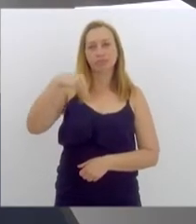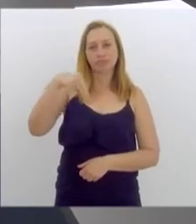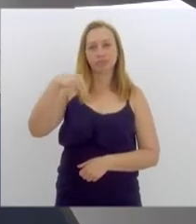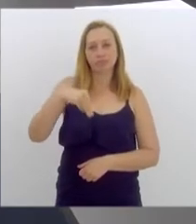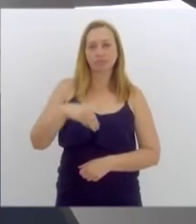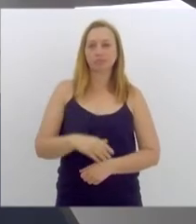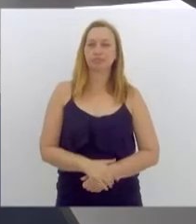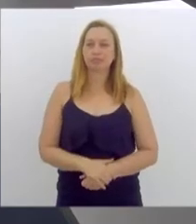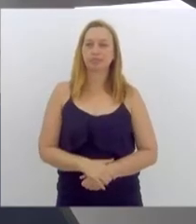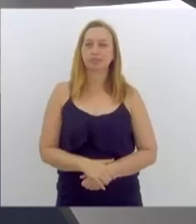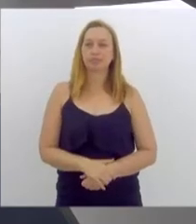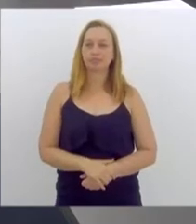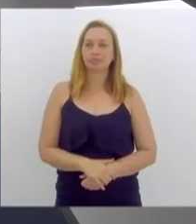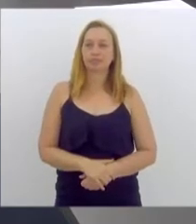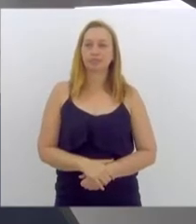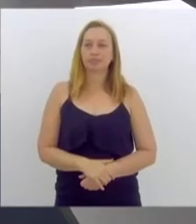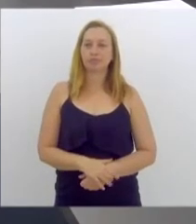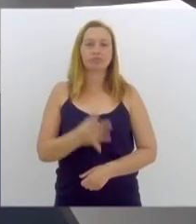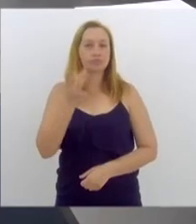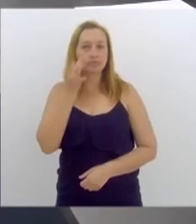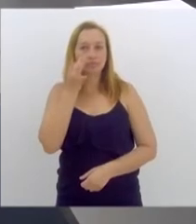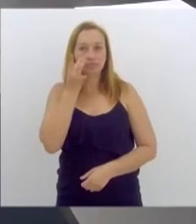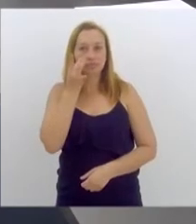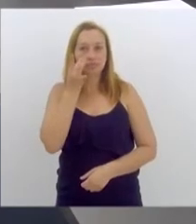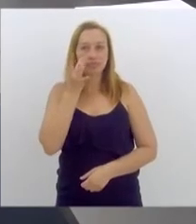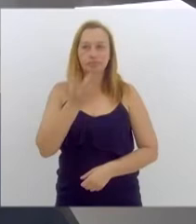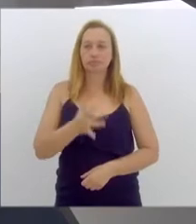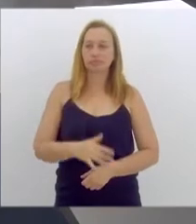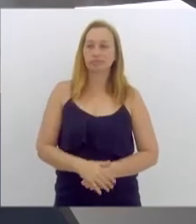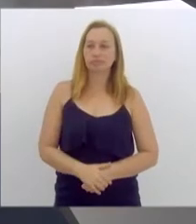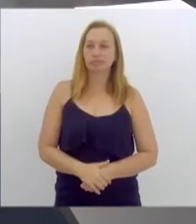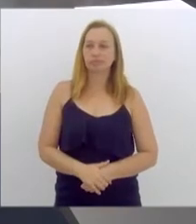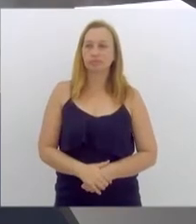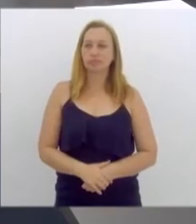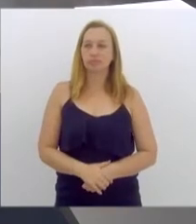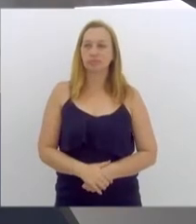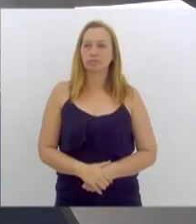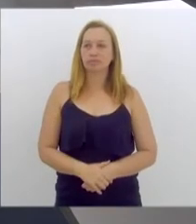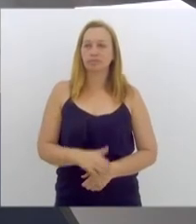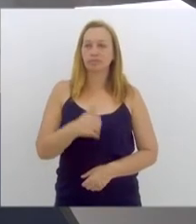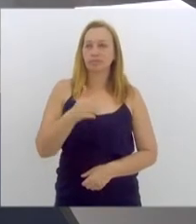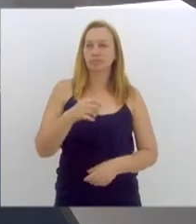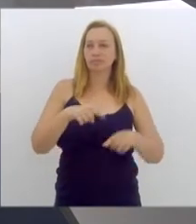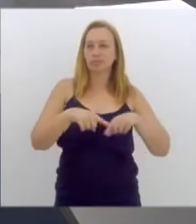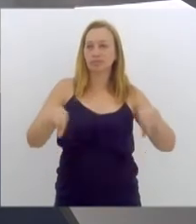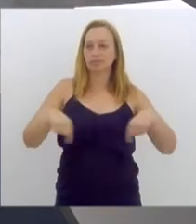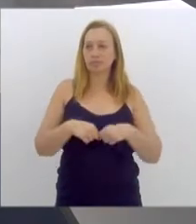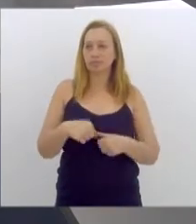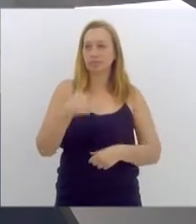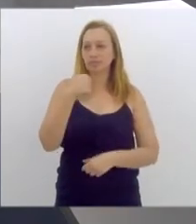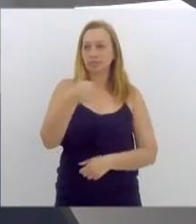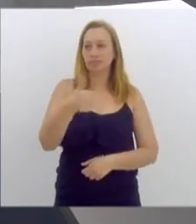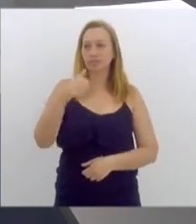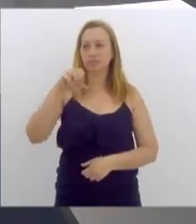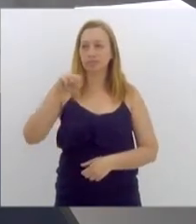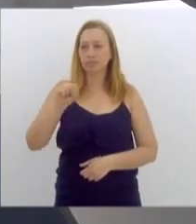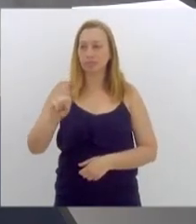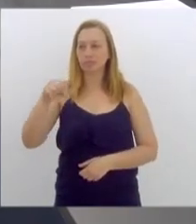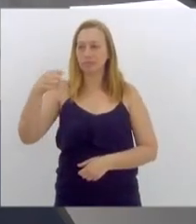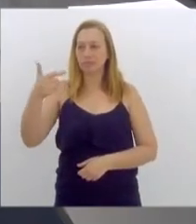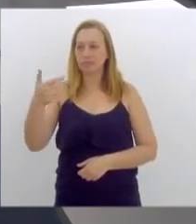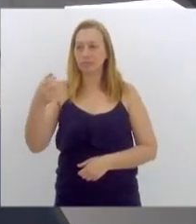de forma semipresencial na sala 1809 do edifício